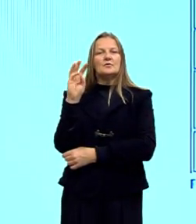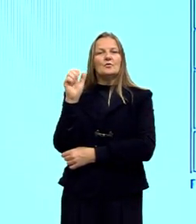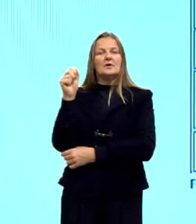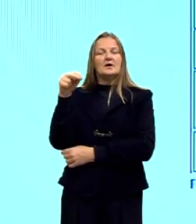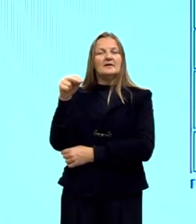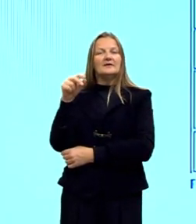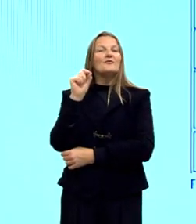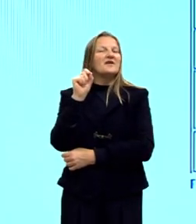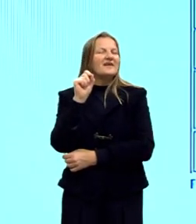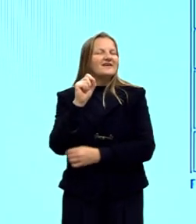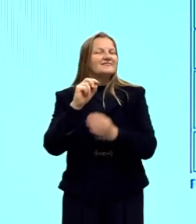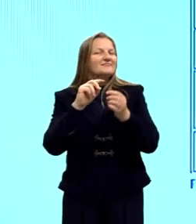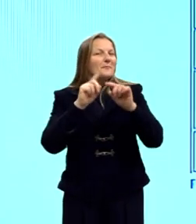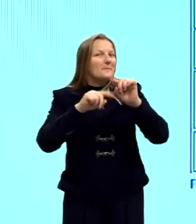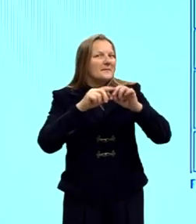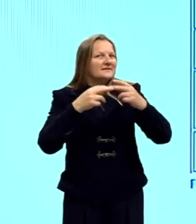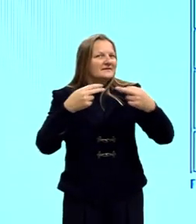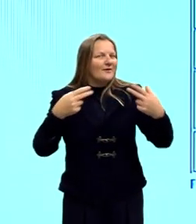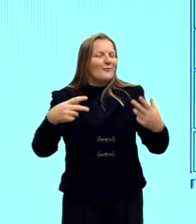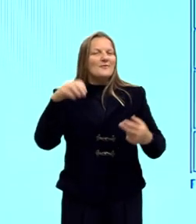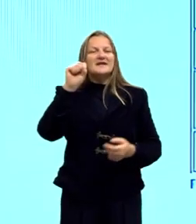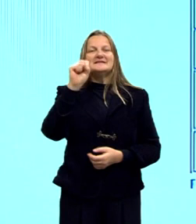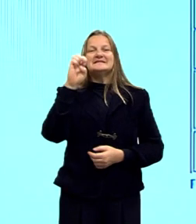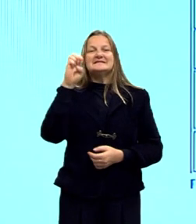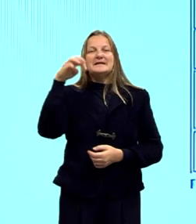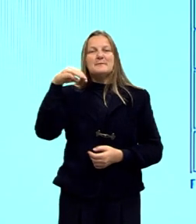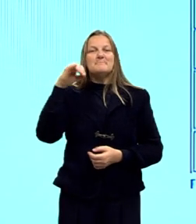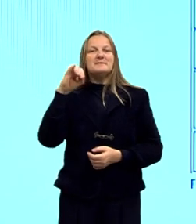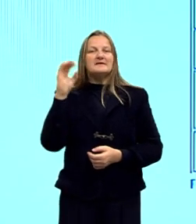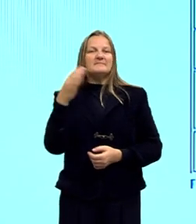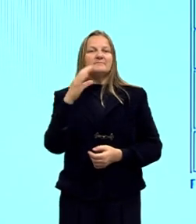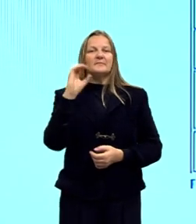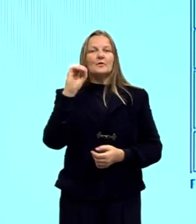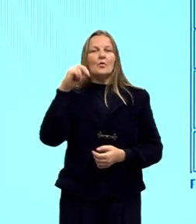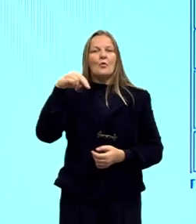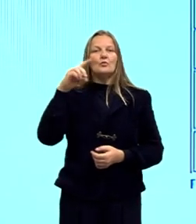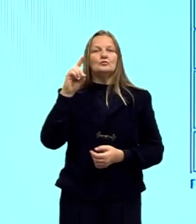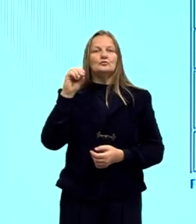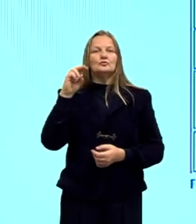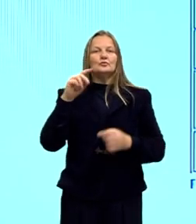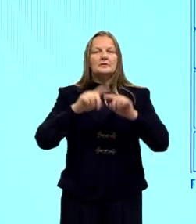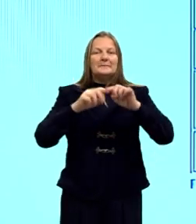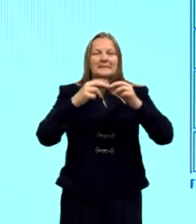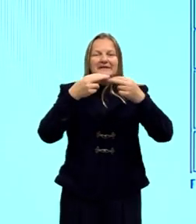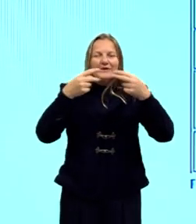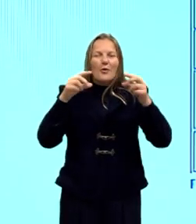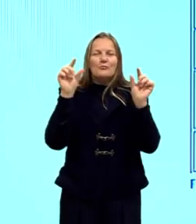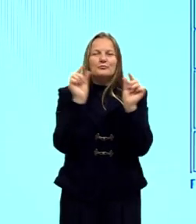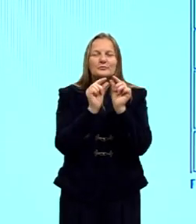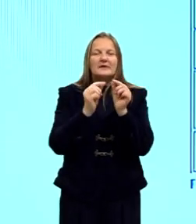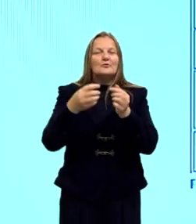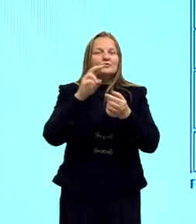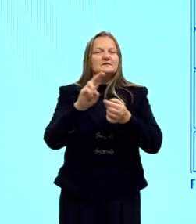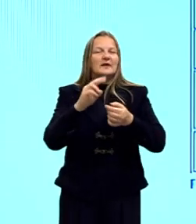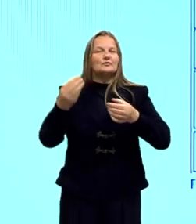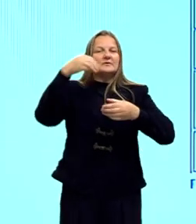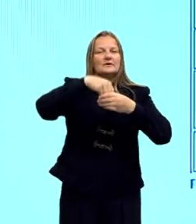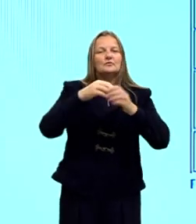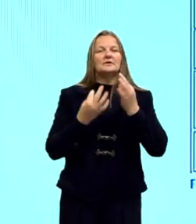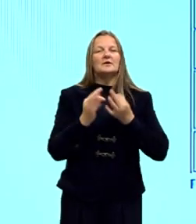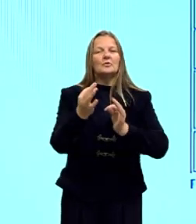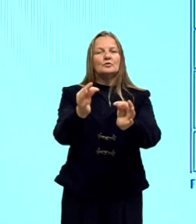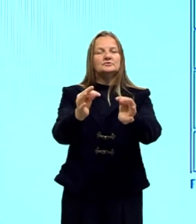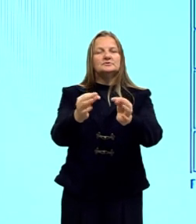tá pessoal então né tendo problema aí rusgas né vamos dizer assim entre Taiwan e China